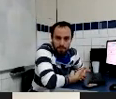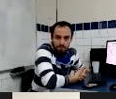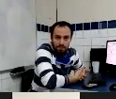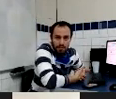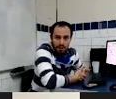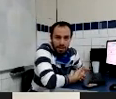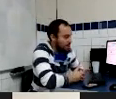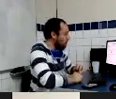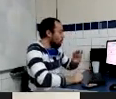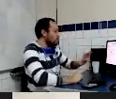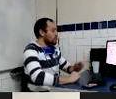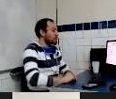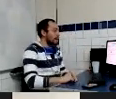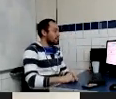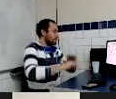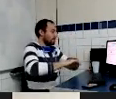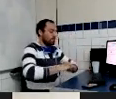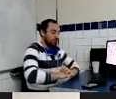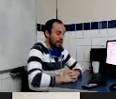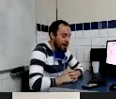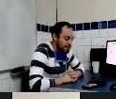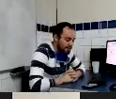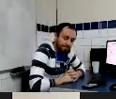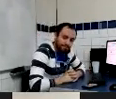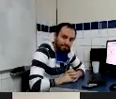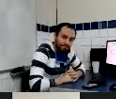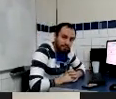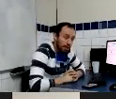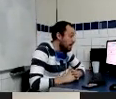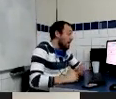Entendeu? Então, um dos funcionários? Generais.